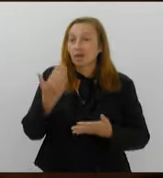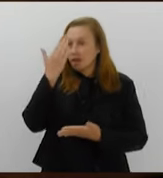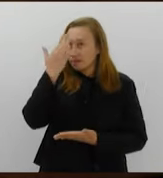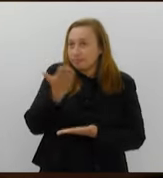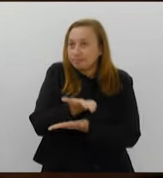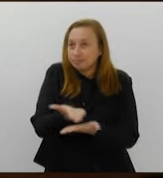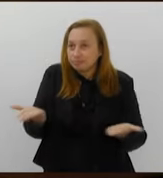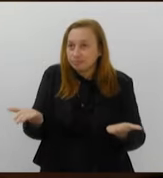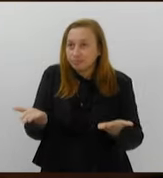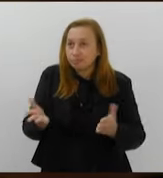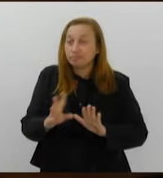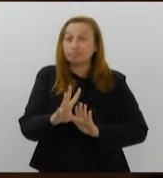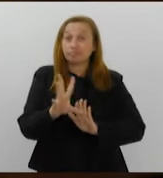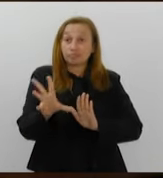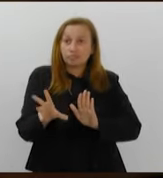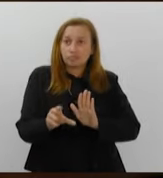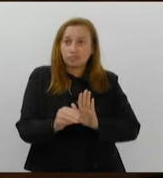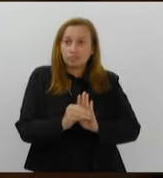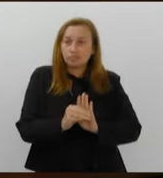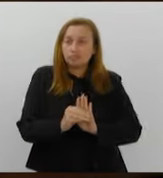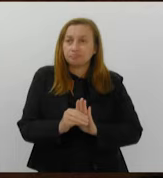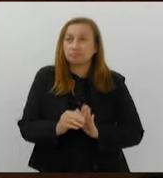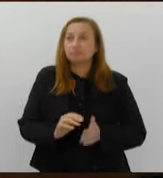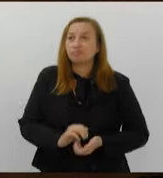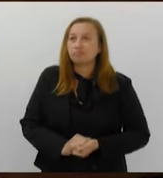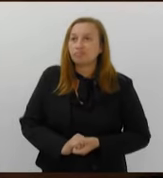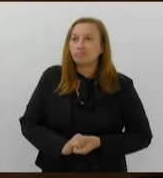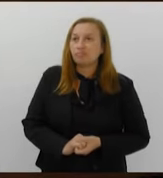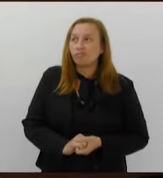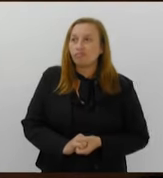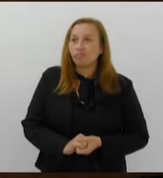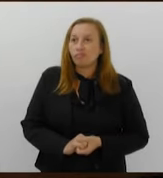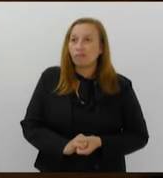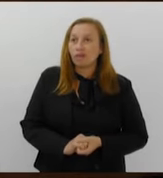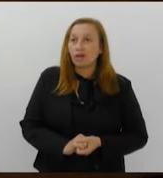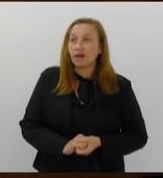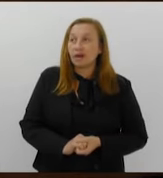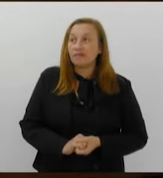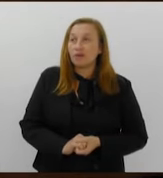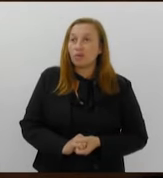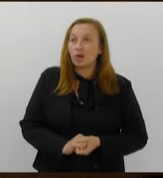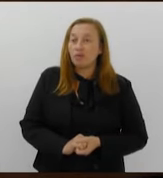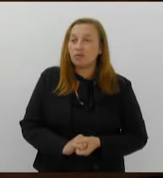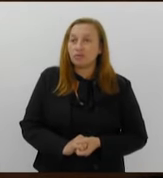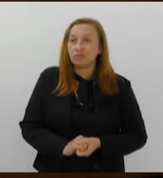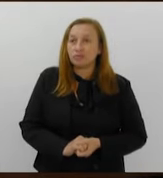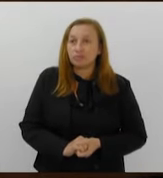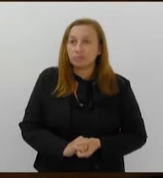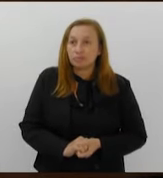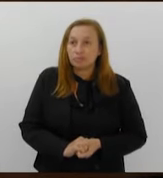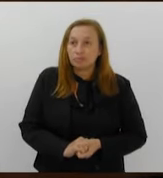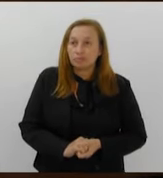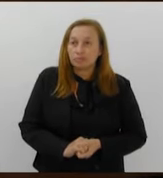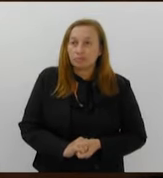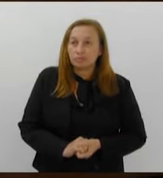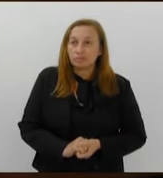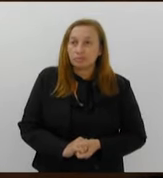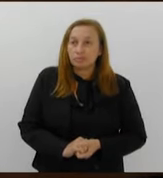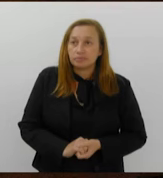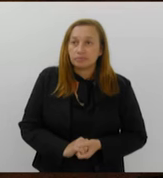pelas emendas junto a essa indicação legislativa que visa aprimorar o